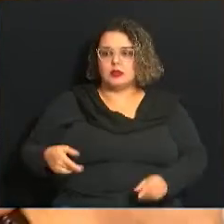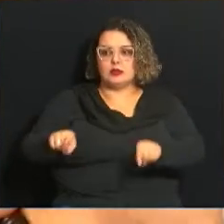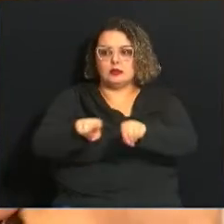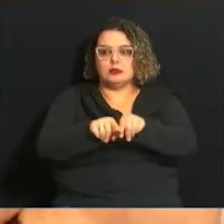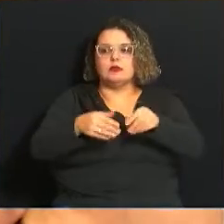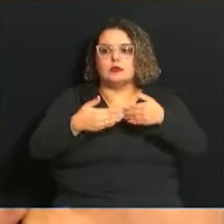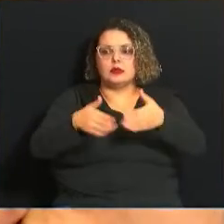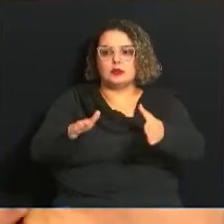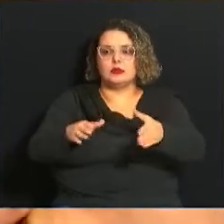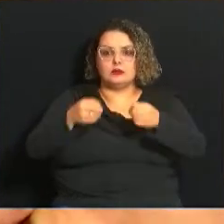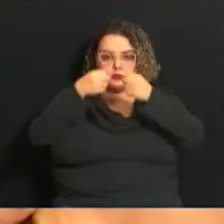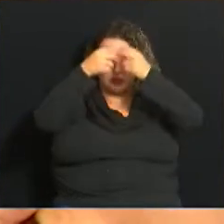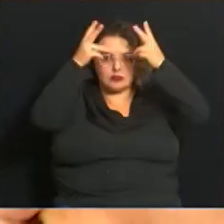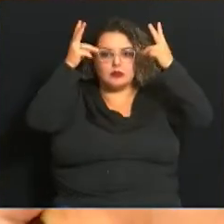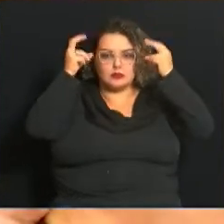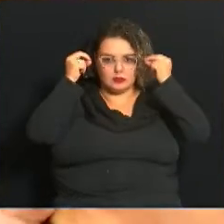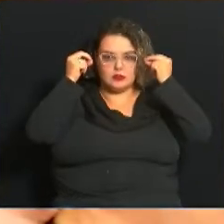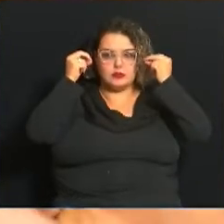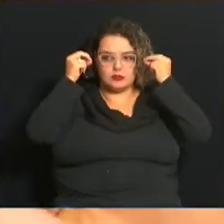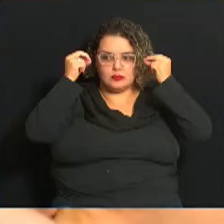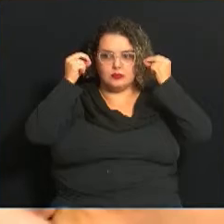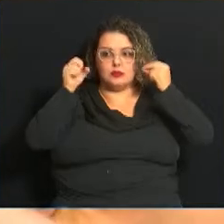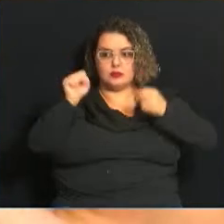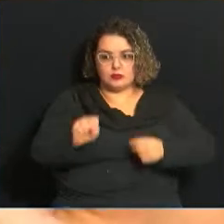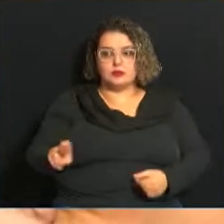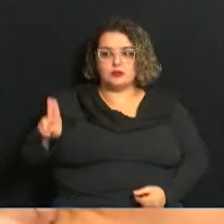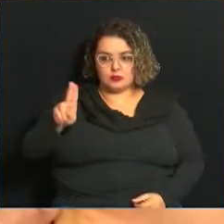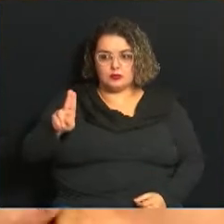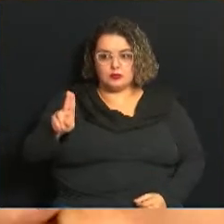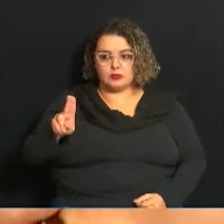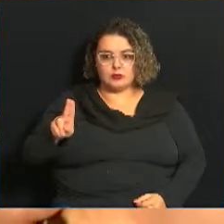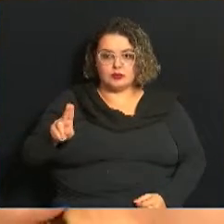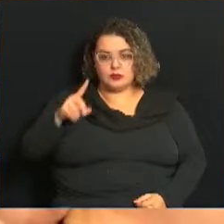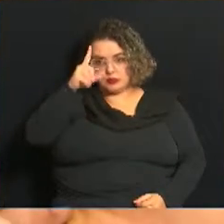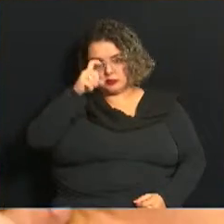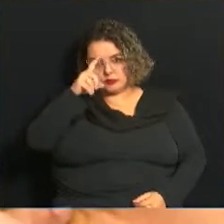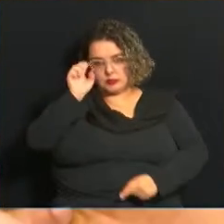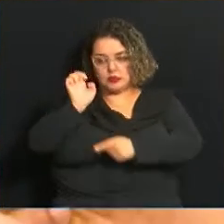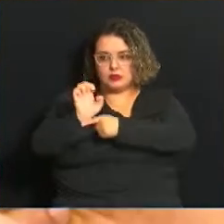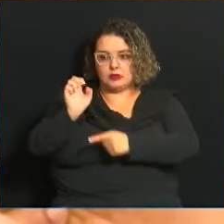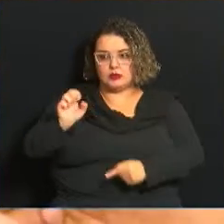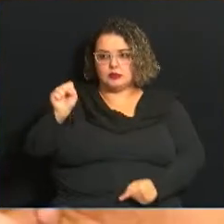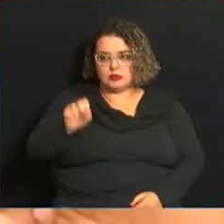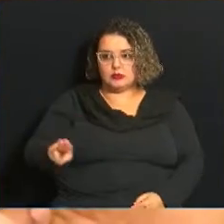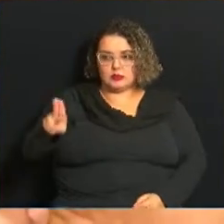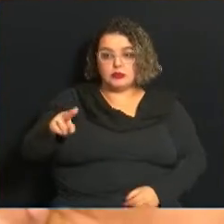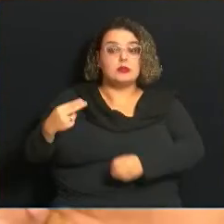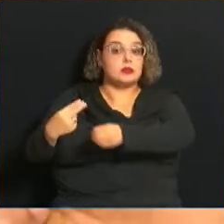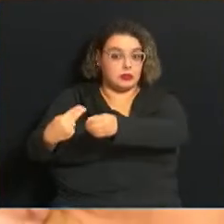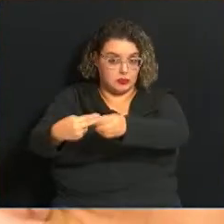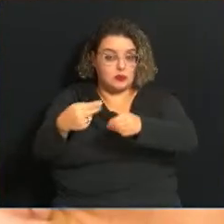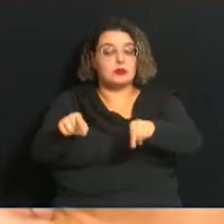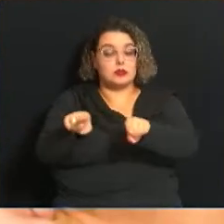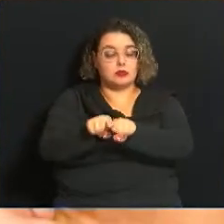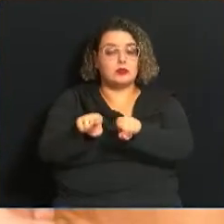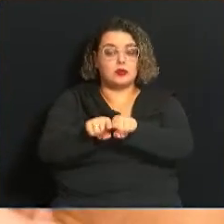de enfermaria em Sumaré, no Hospital Estadual de Sumaré e na Unicamp também. O que nós combinamos com o